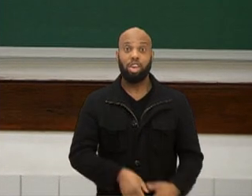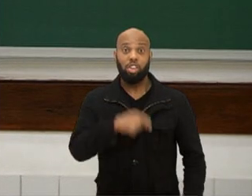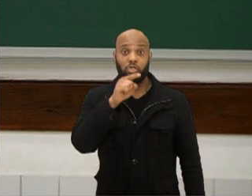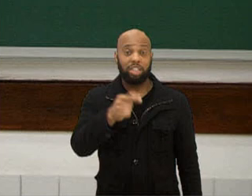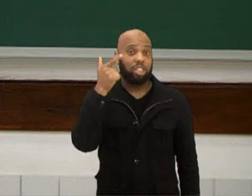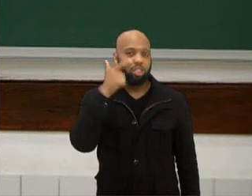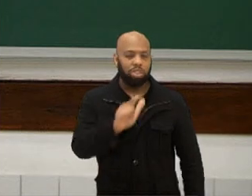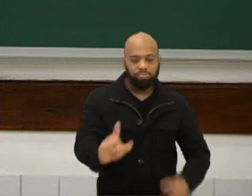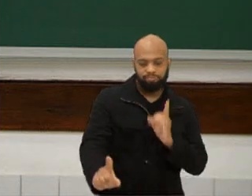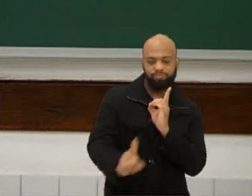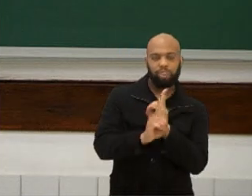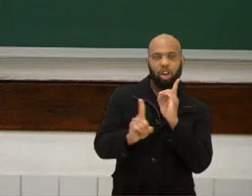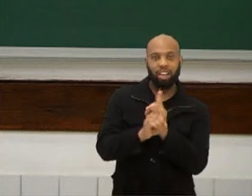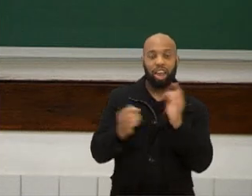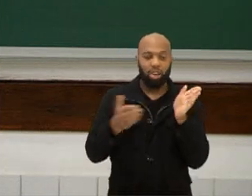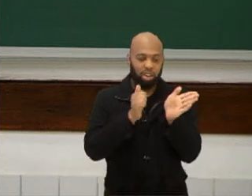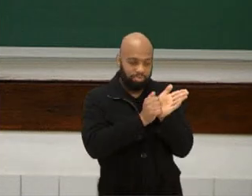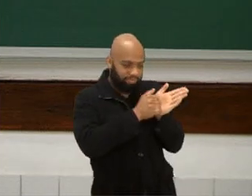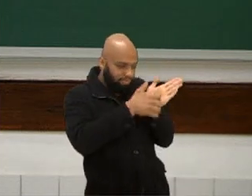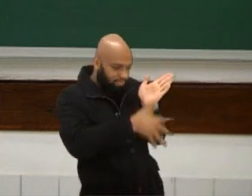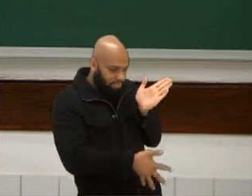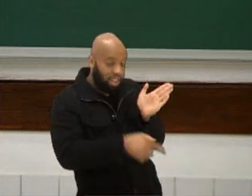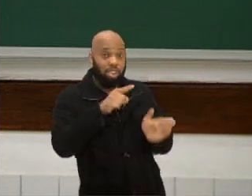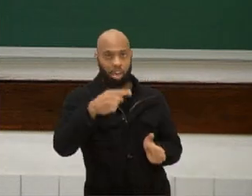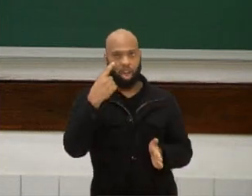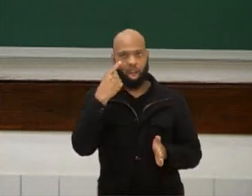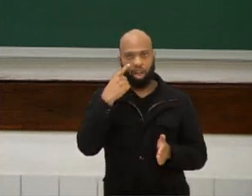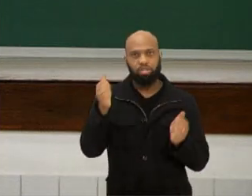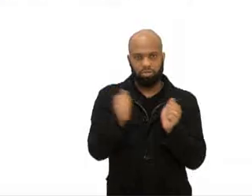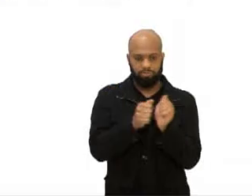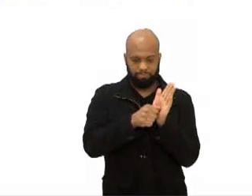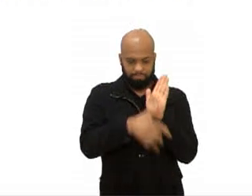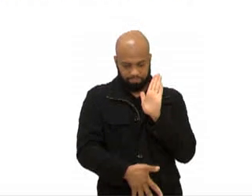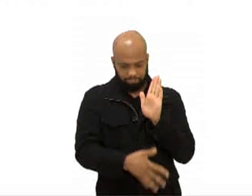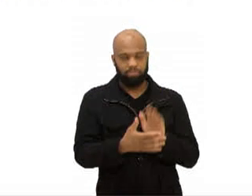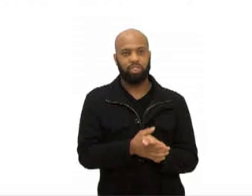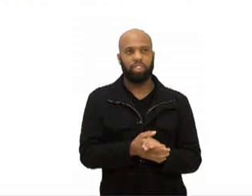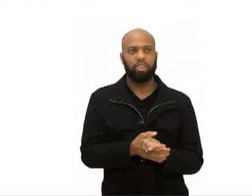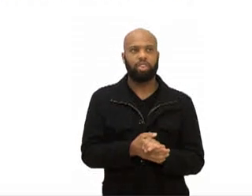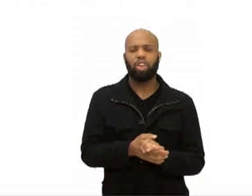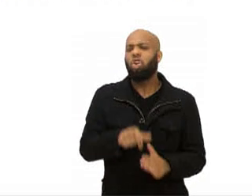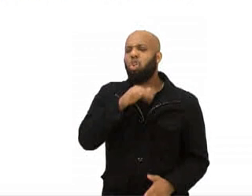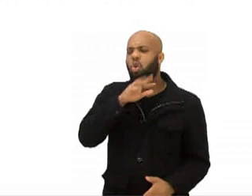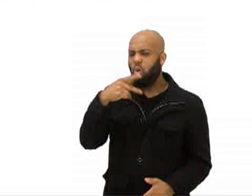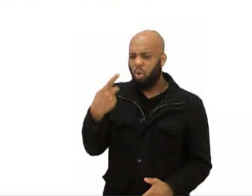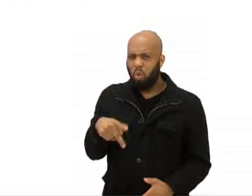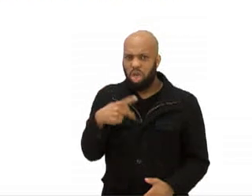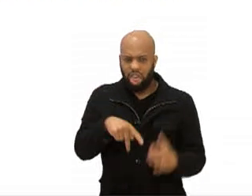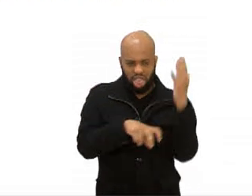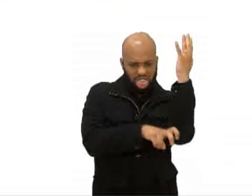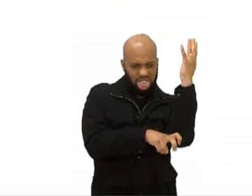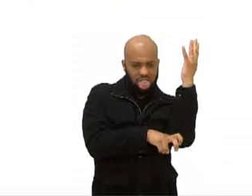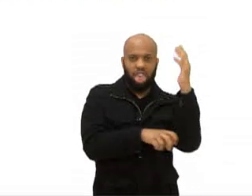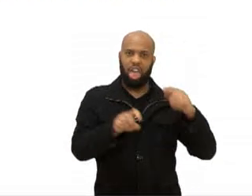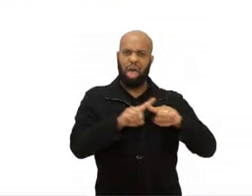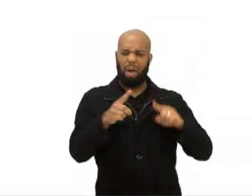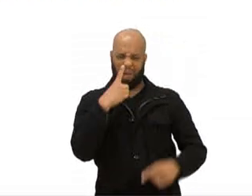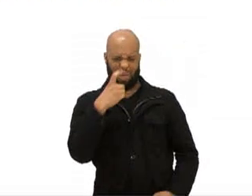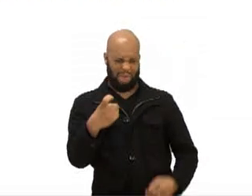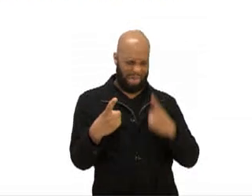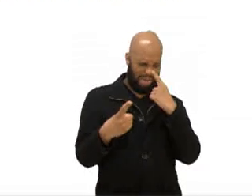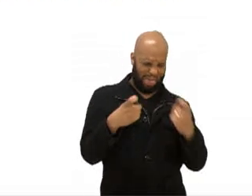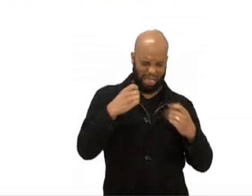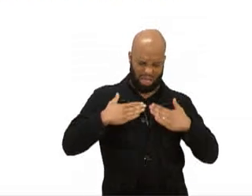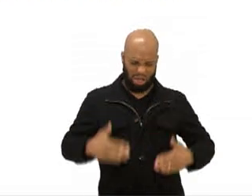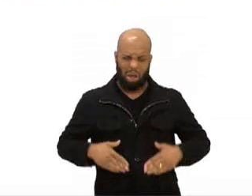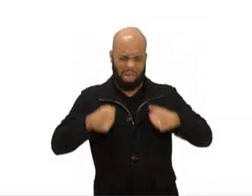Conseguiram encontrar aí essa figura de linguagem? Vamos reler o trecho? Olha só. Não é tão ruim aqui na sombra, mas o fedor dos corpos suados